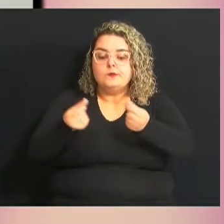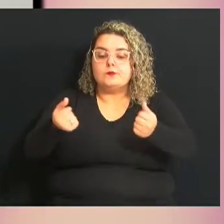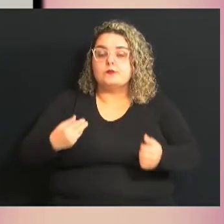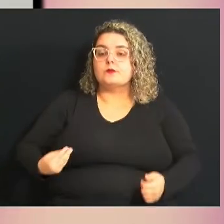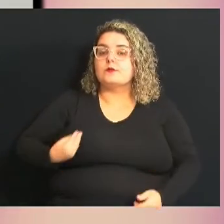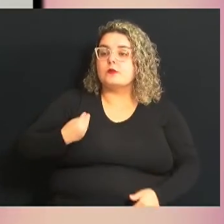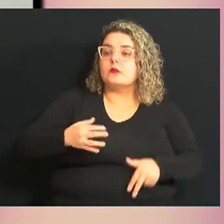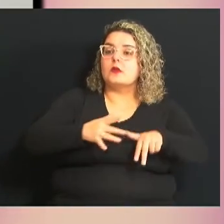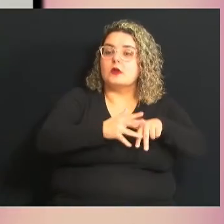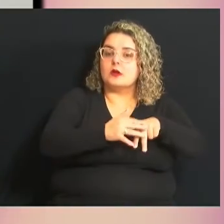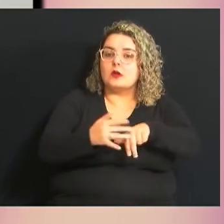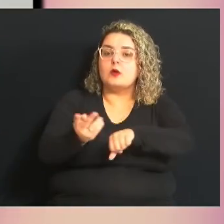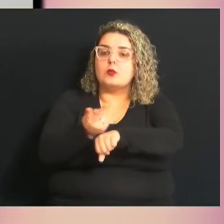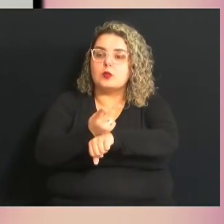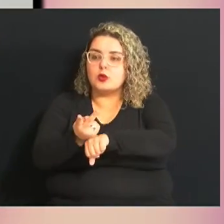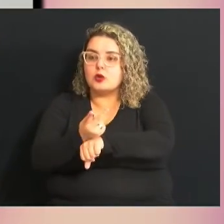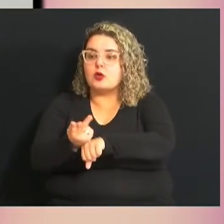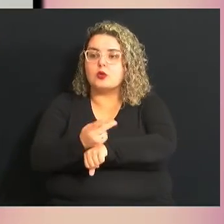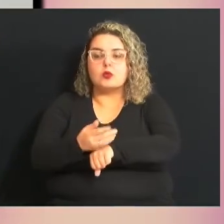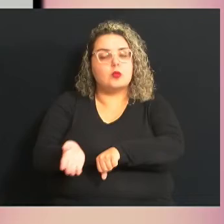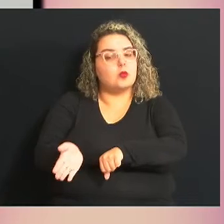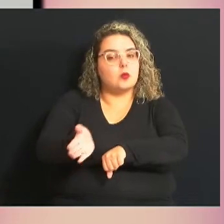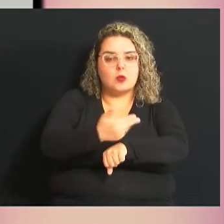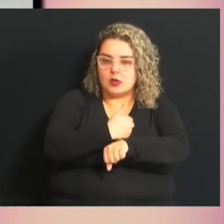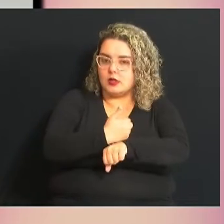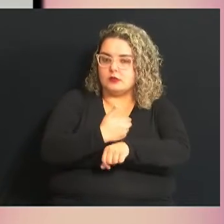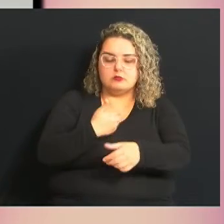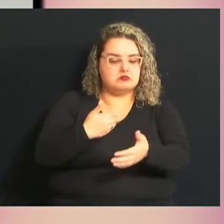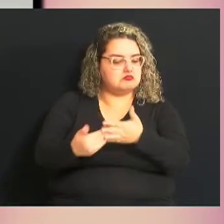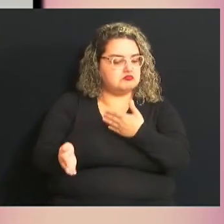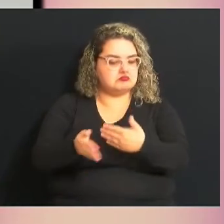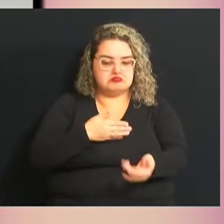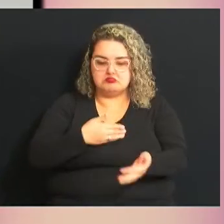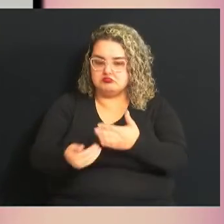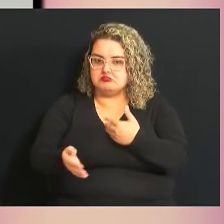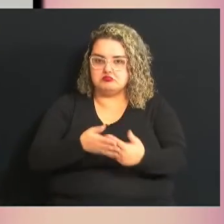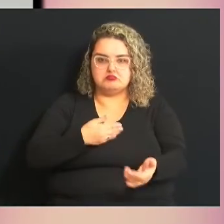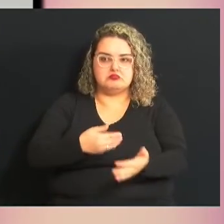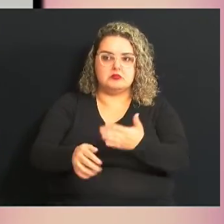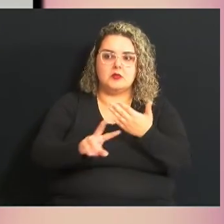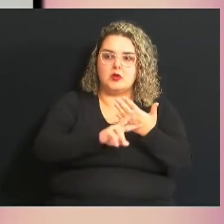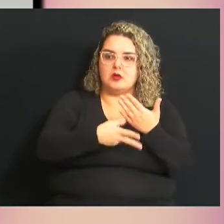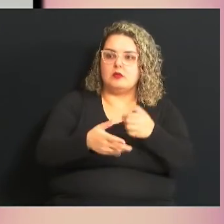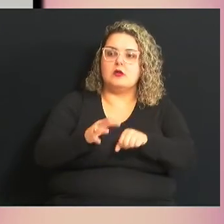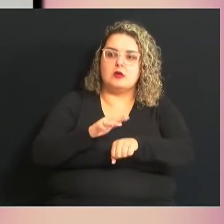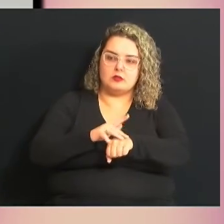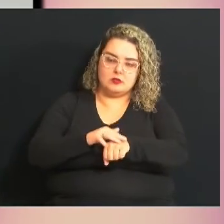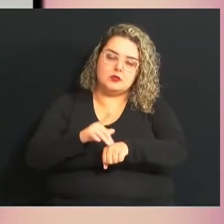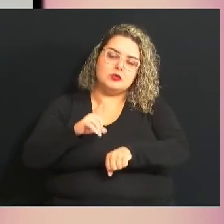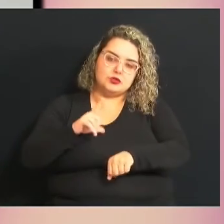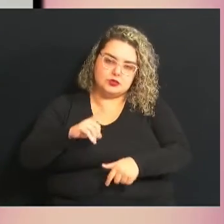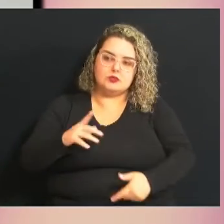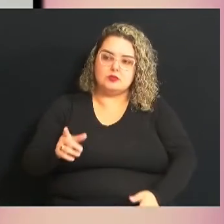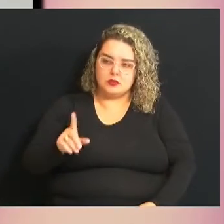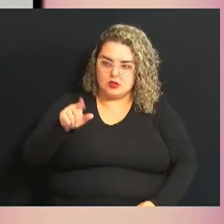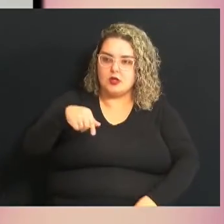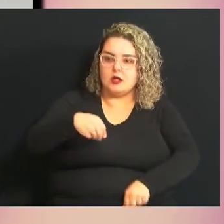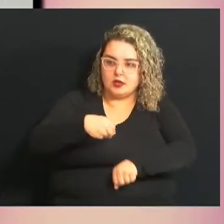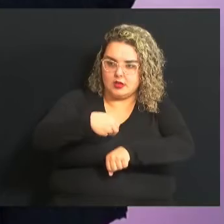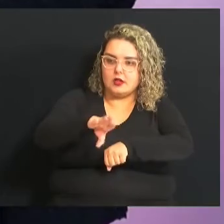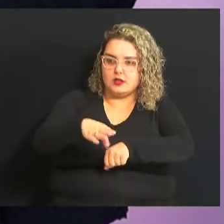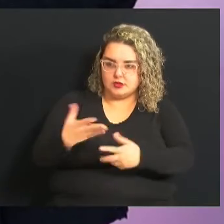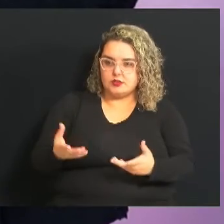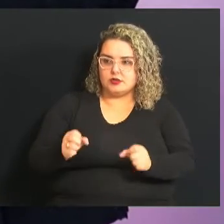Então, procure sempre o mais cedo possível, seja qual for a sequela ou a doença que ele tiver, né? Essa é a mensagem que a gente pode